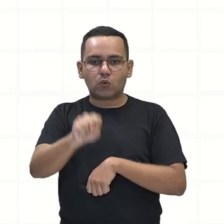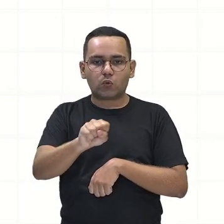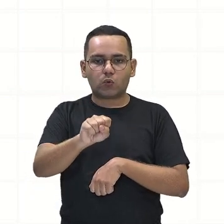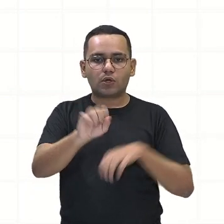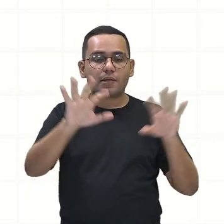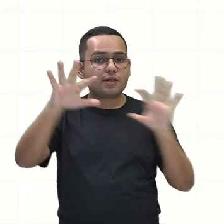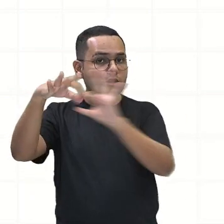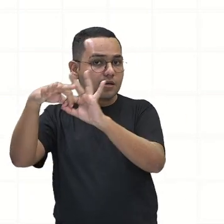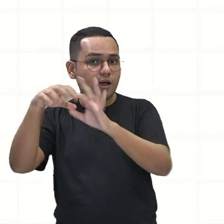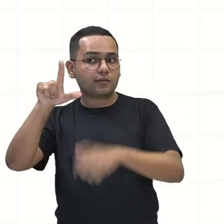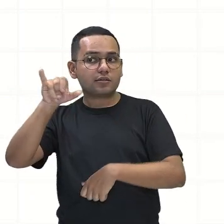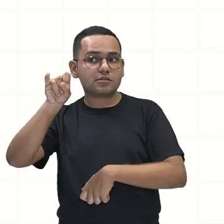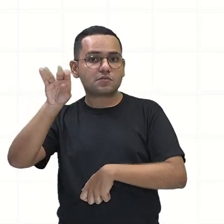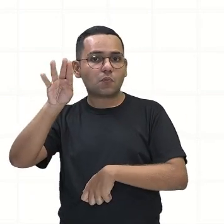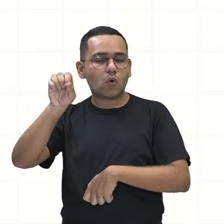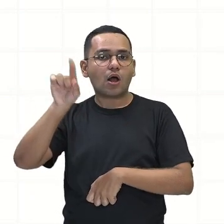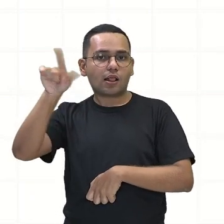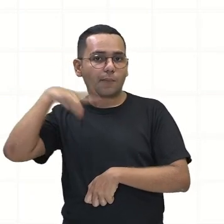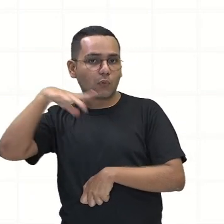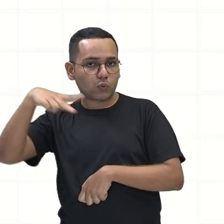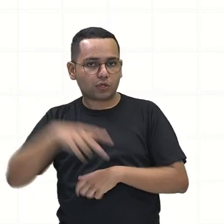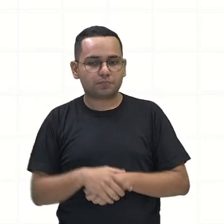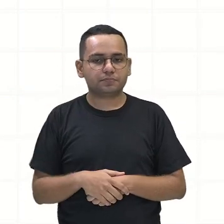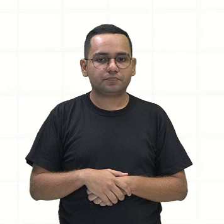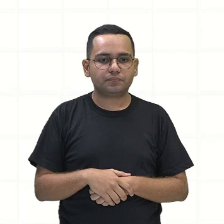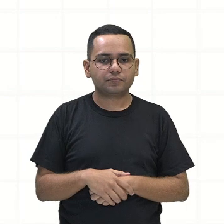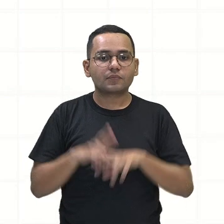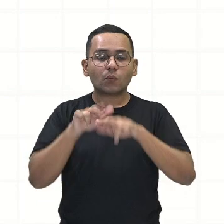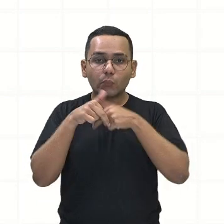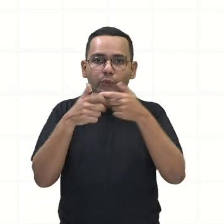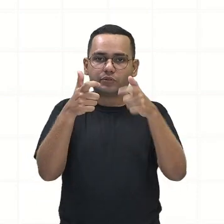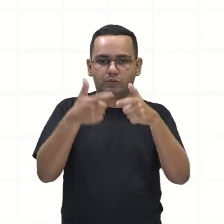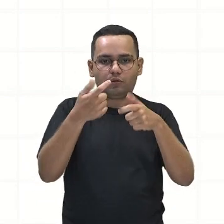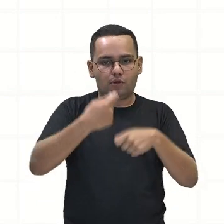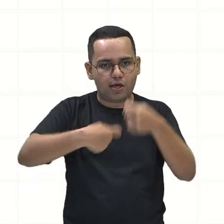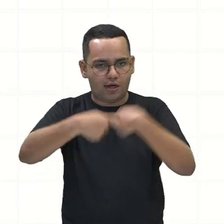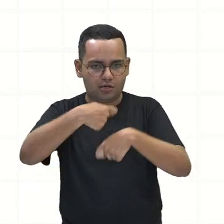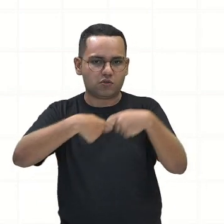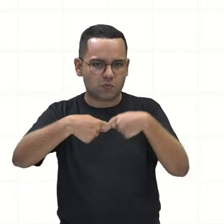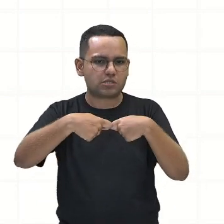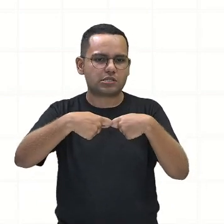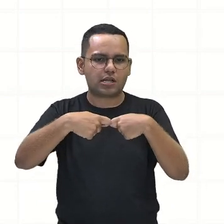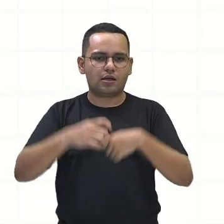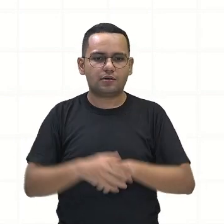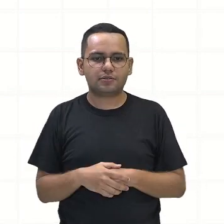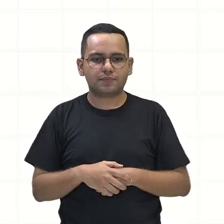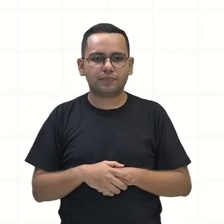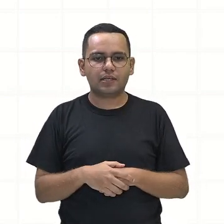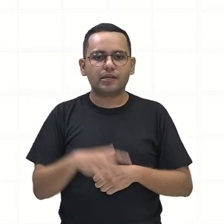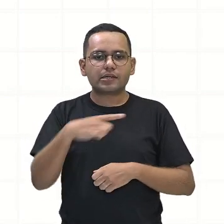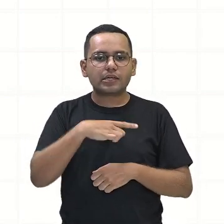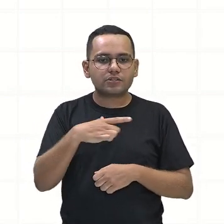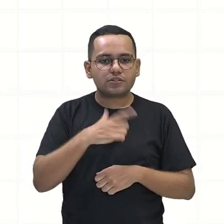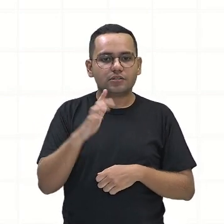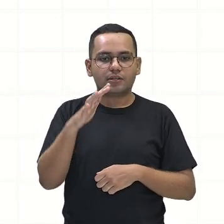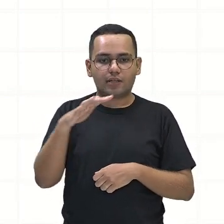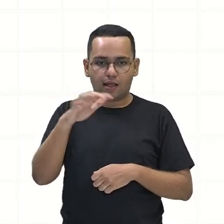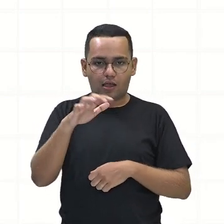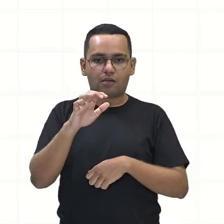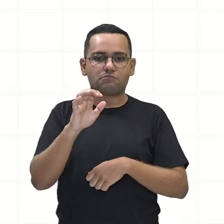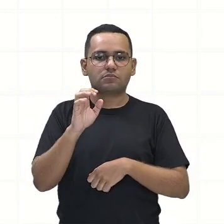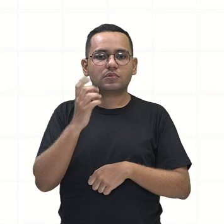a coroa portuguesa. A região administrada por essa unidade administrativa se estendia do